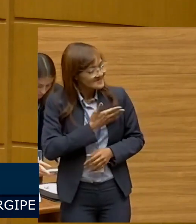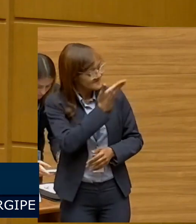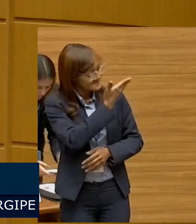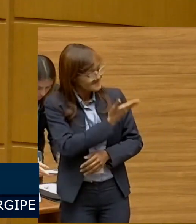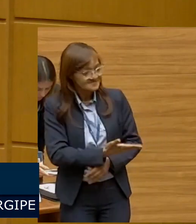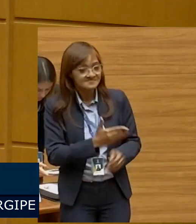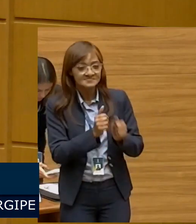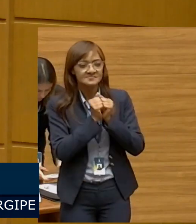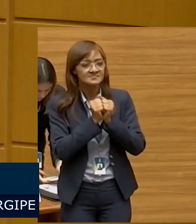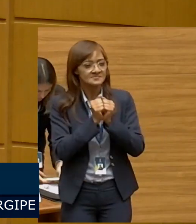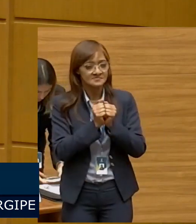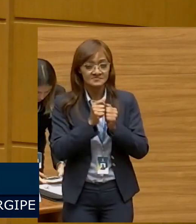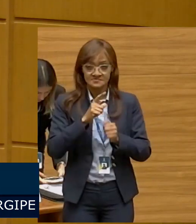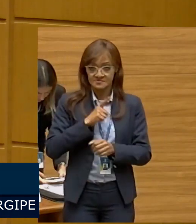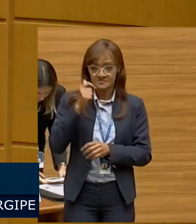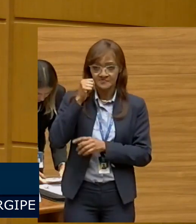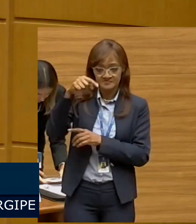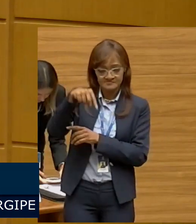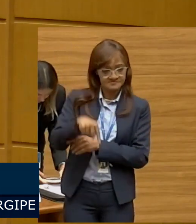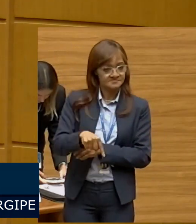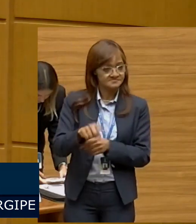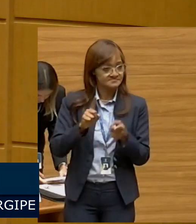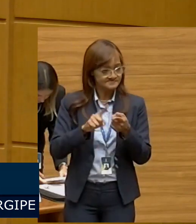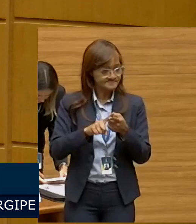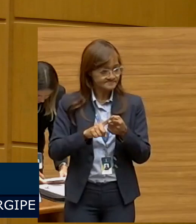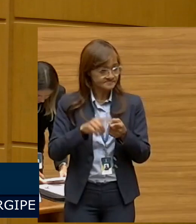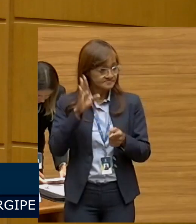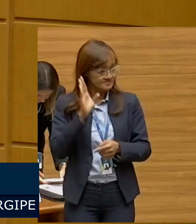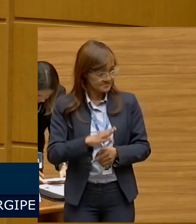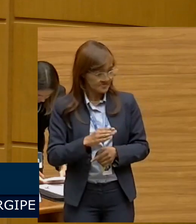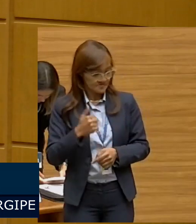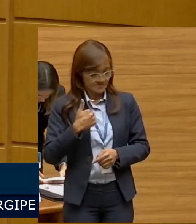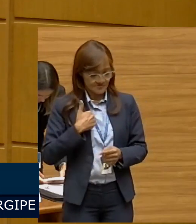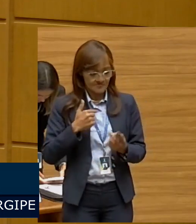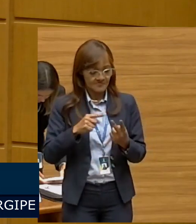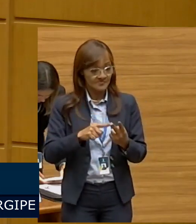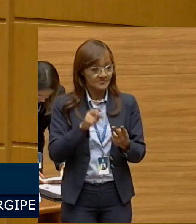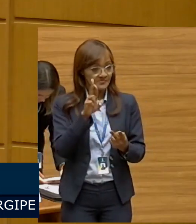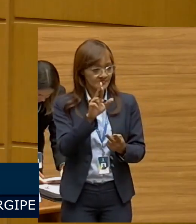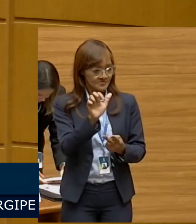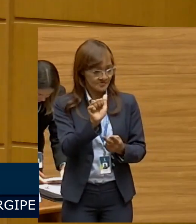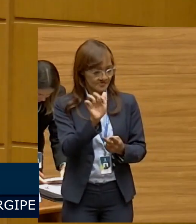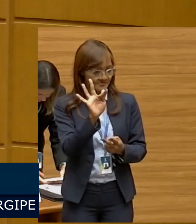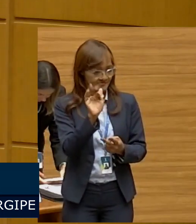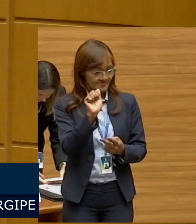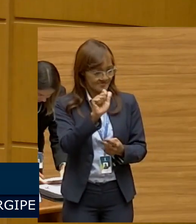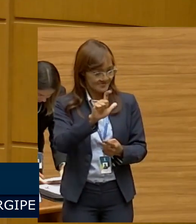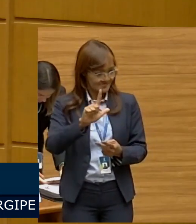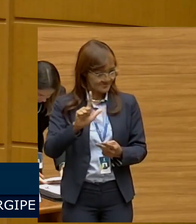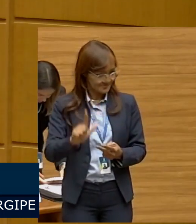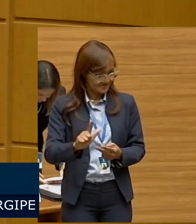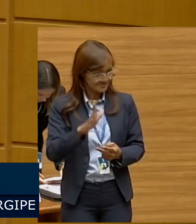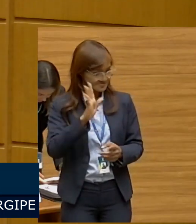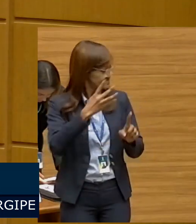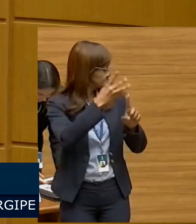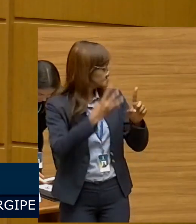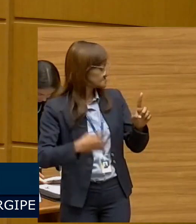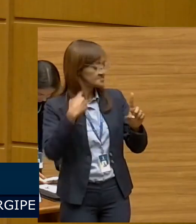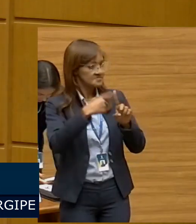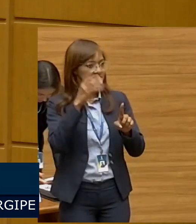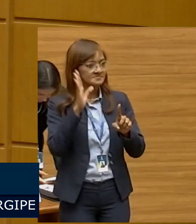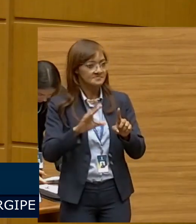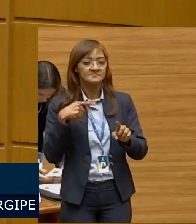mesa que temos mulheres, e eu e Rafael como LGBTs, então acho que isso é muito importante de ressaltar essas marcações para a